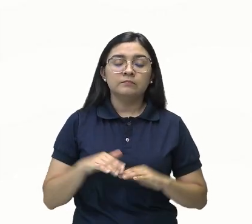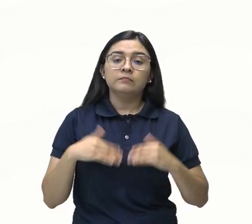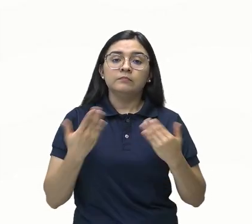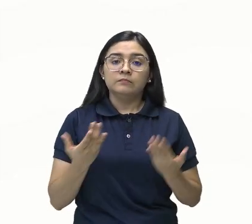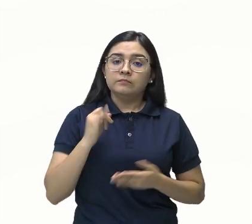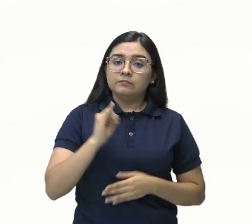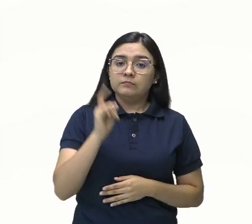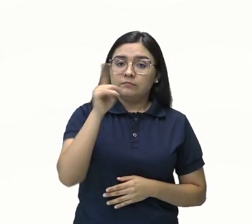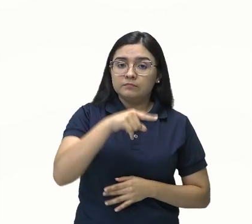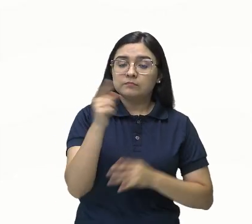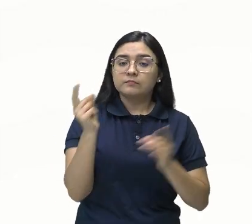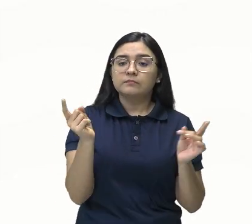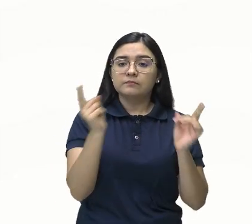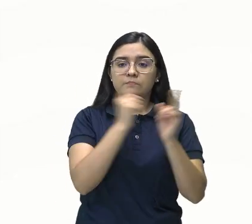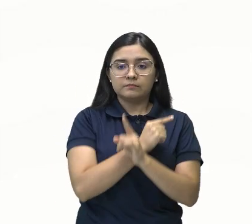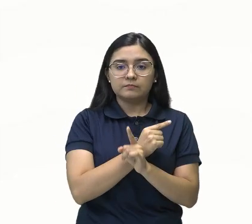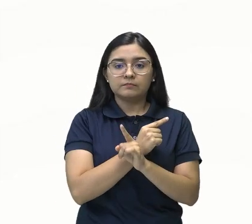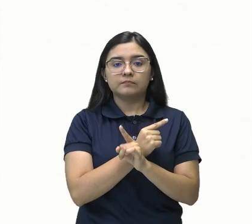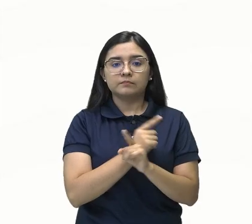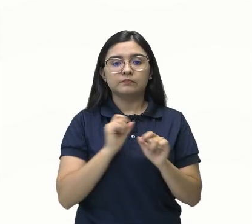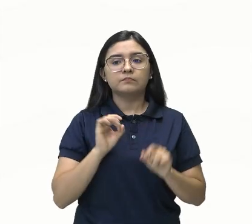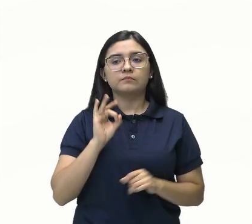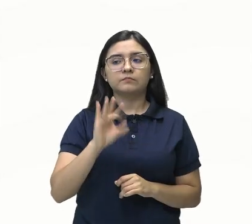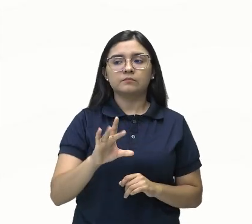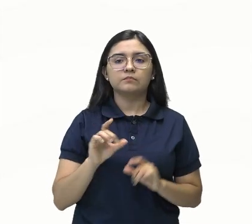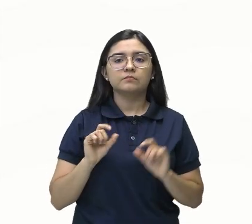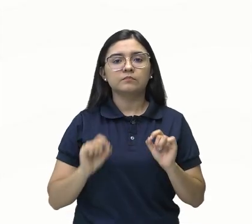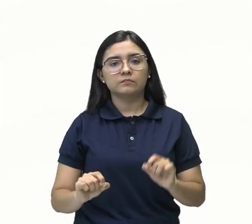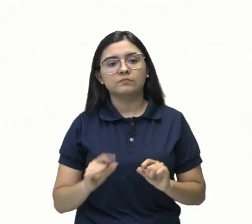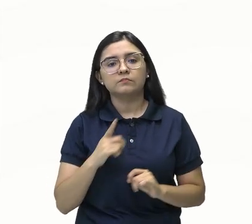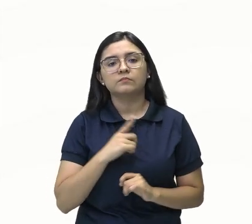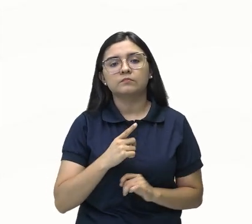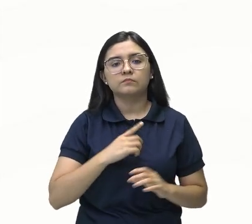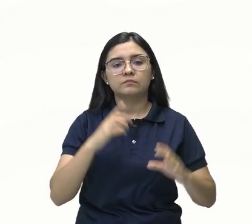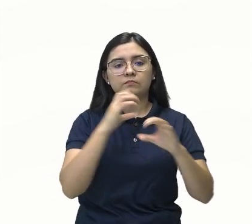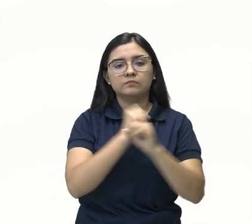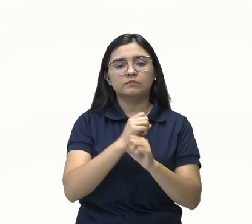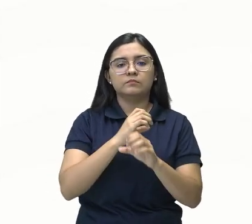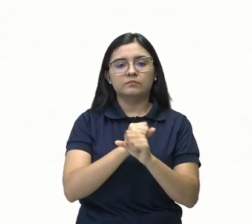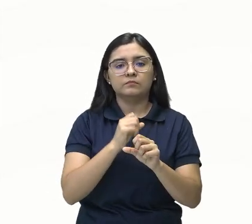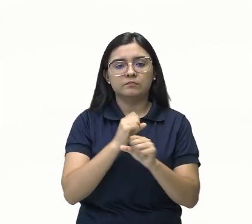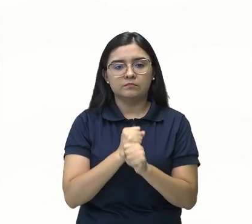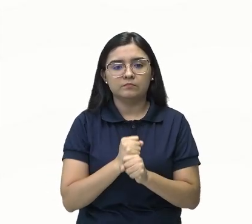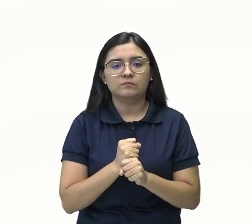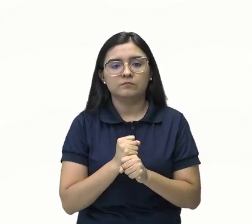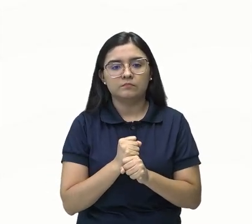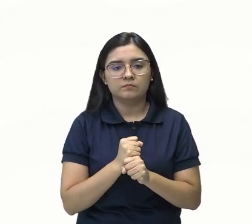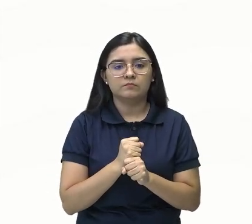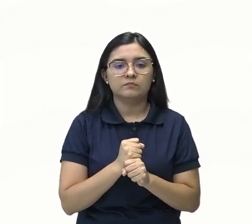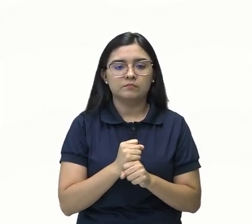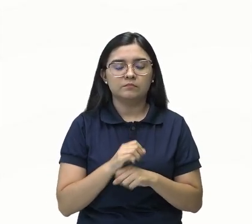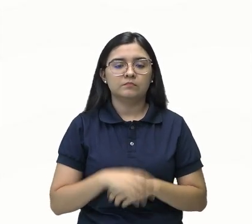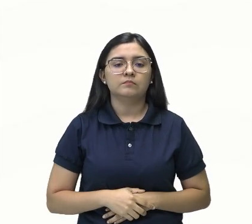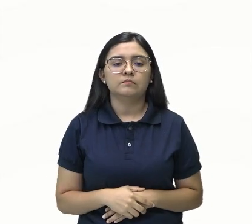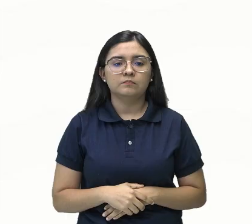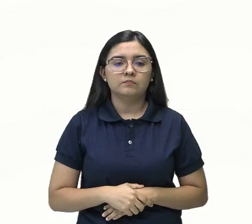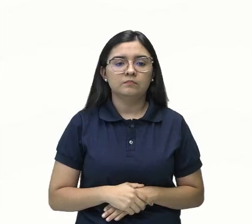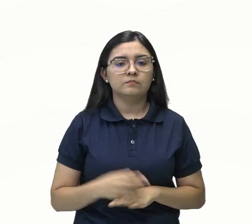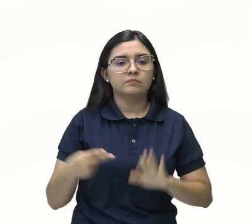grandezas inversamente proporcionais, basta eu efetuar a minha multiplicação em forma de igual.